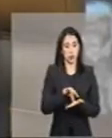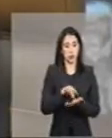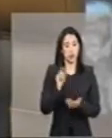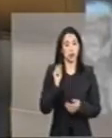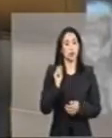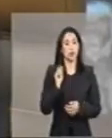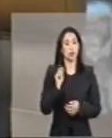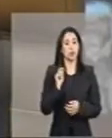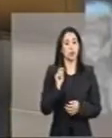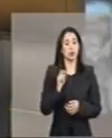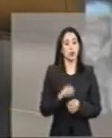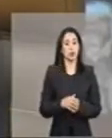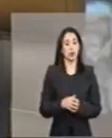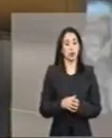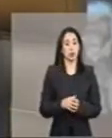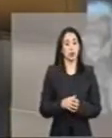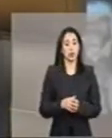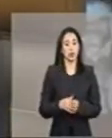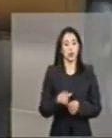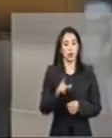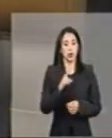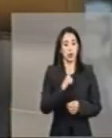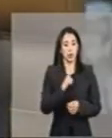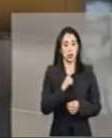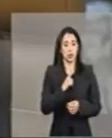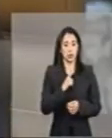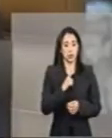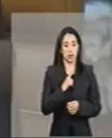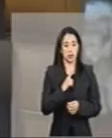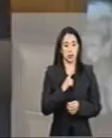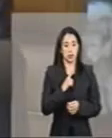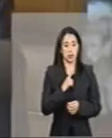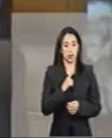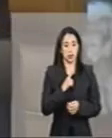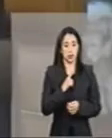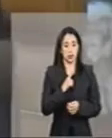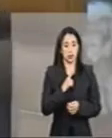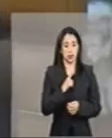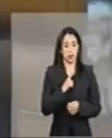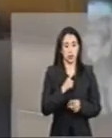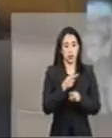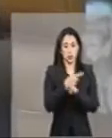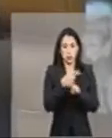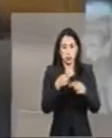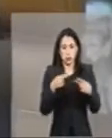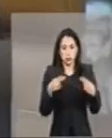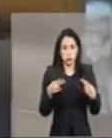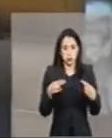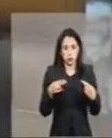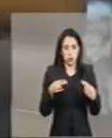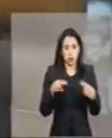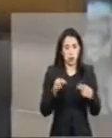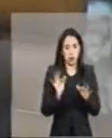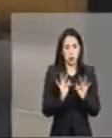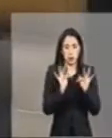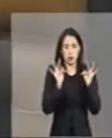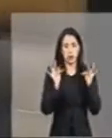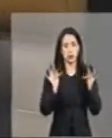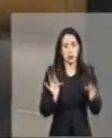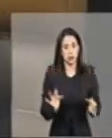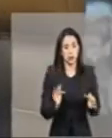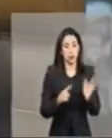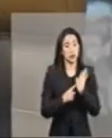não constatou a existência neles de elementos objetivos mínimos, indicadores